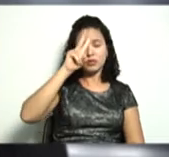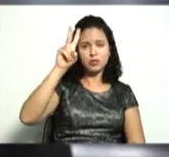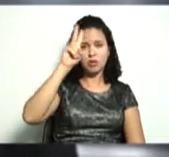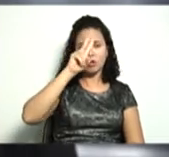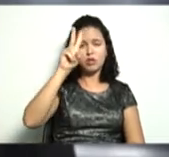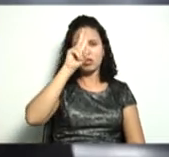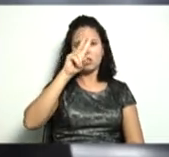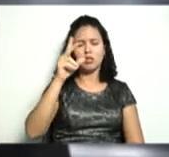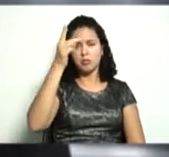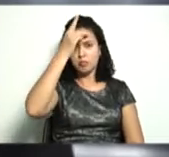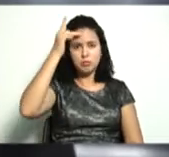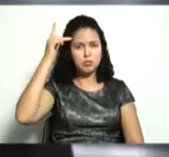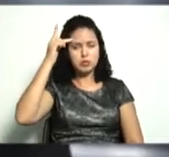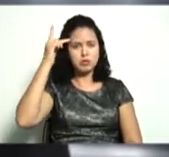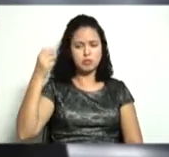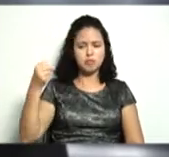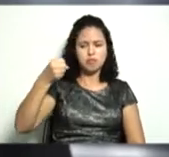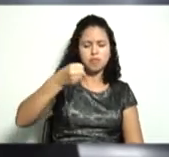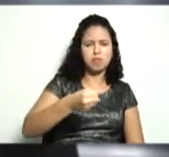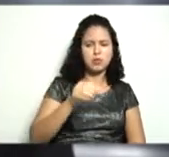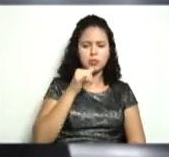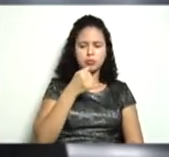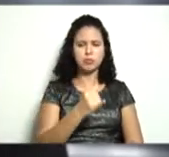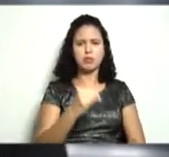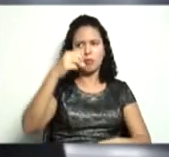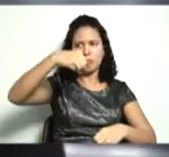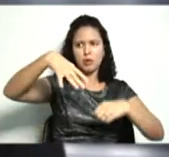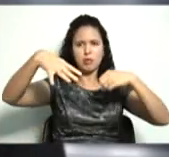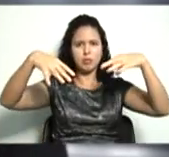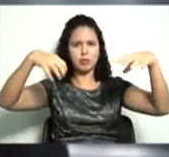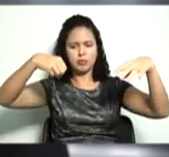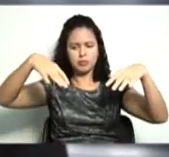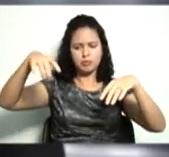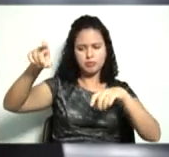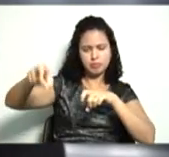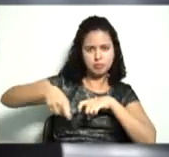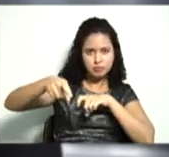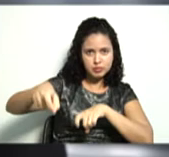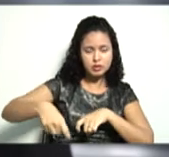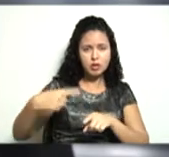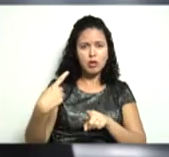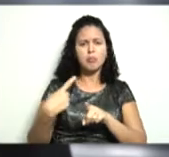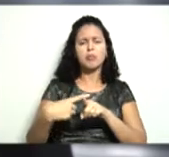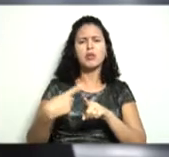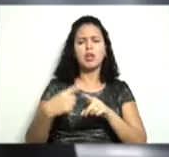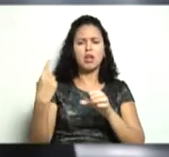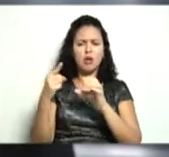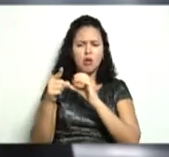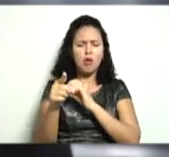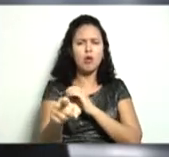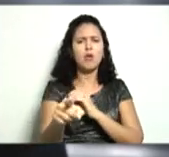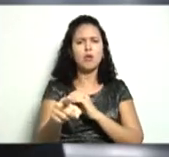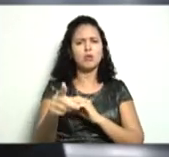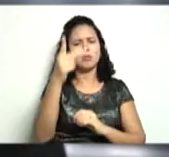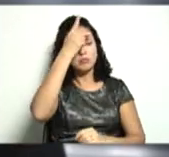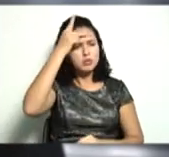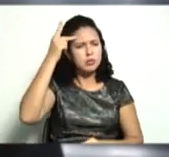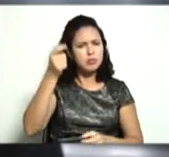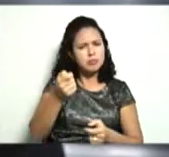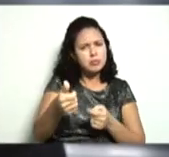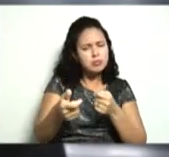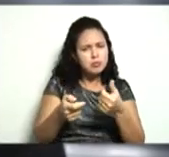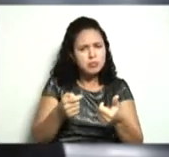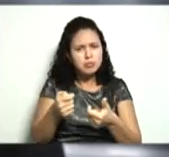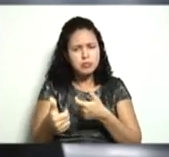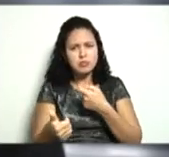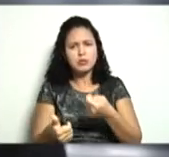queria instalar energia elétrica e trazer luz para o campo, lugar do interior, porque era um morador aqui, outro lá, então o investimento era muito